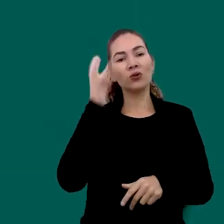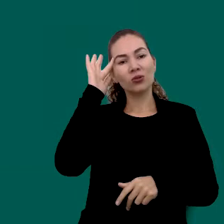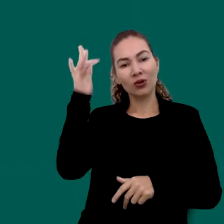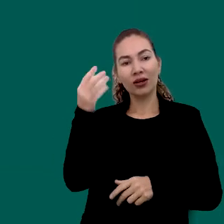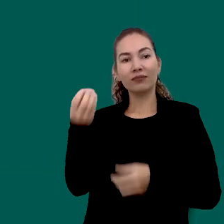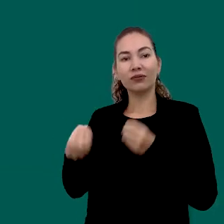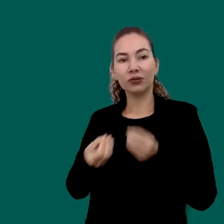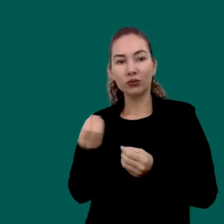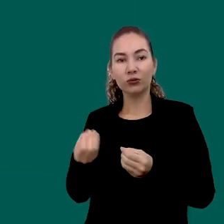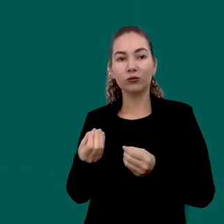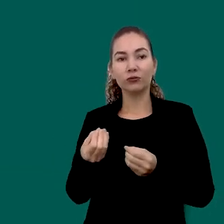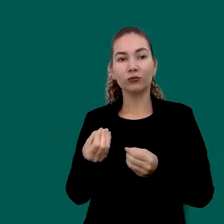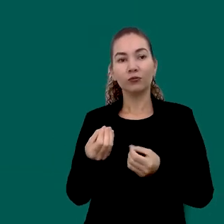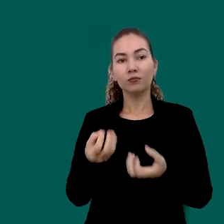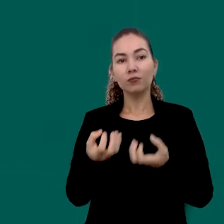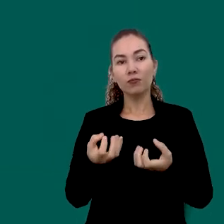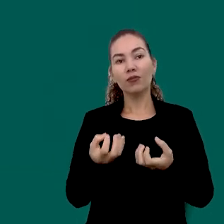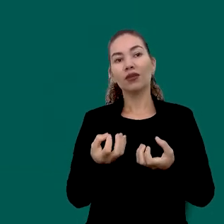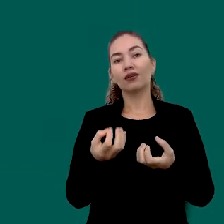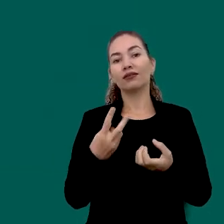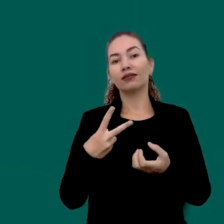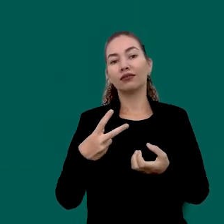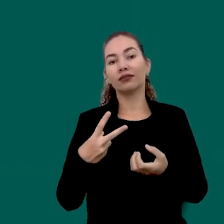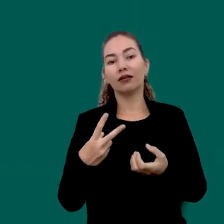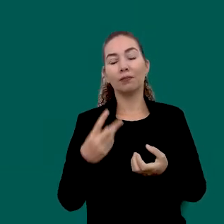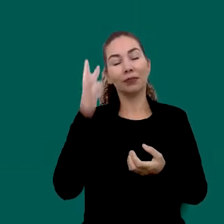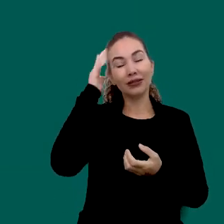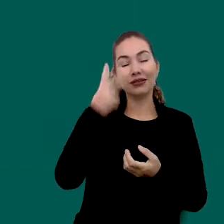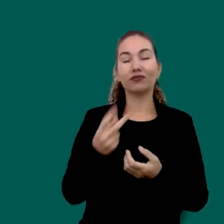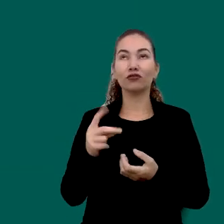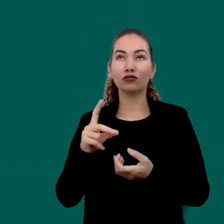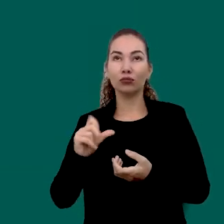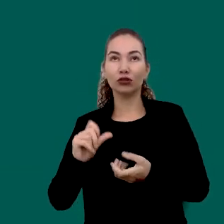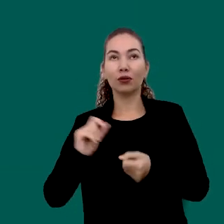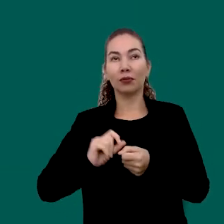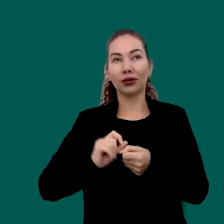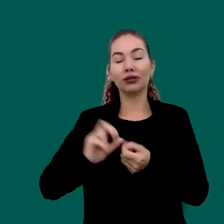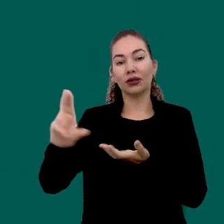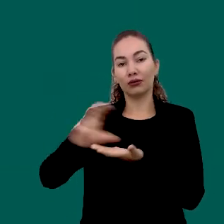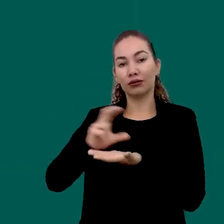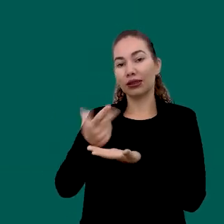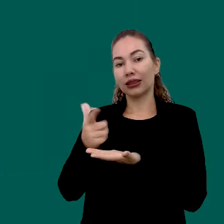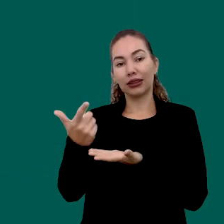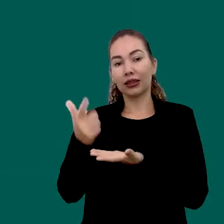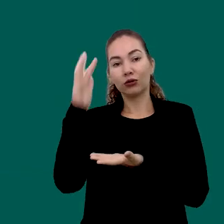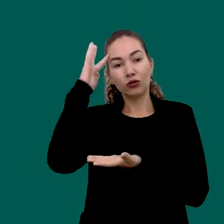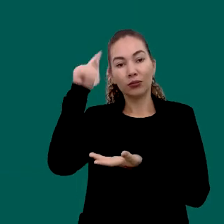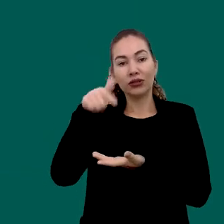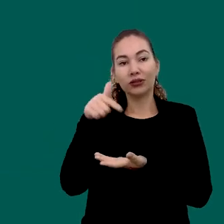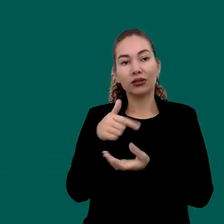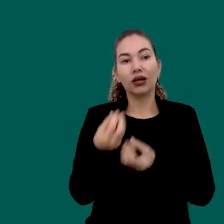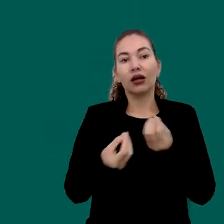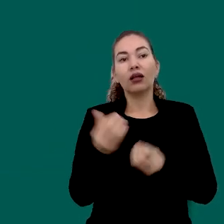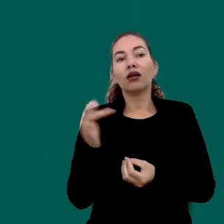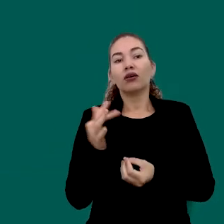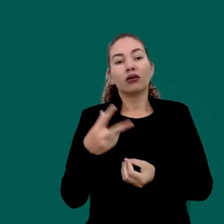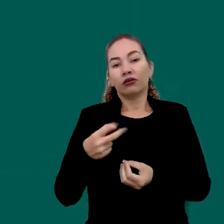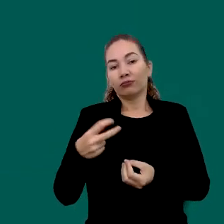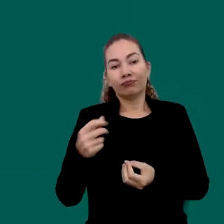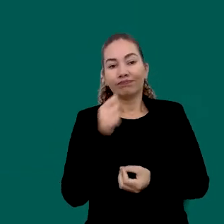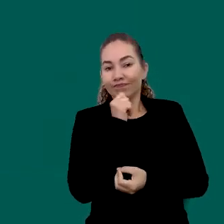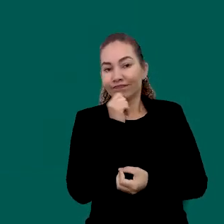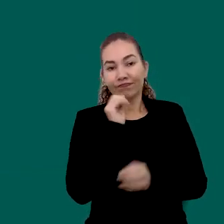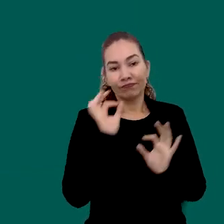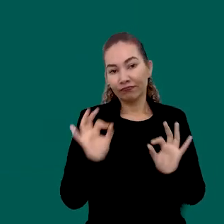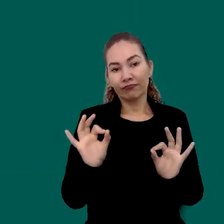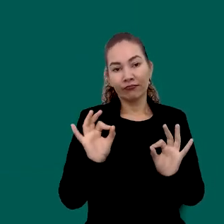gente estava a gente inaugurou em novembro de 2019. A gente pensava em um faturamento. A gente não tinha alcançado esse faturamento em fevereiro de 2020